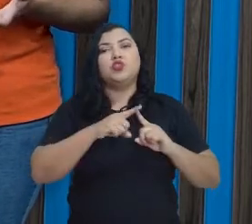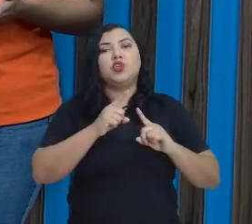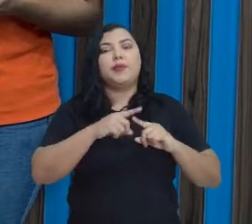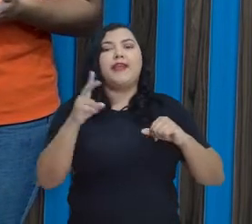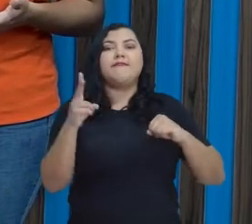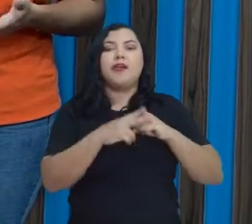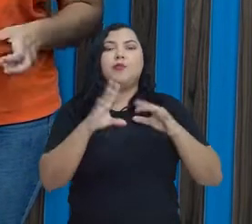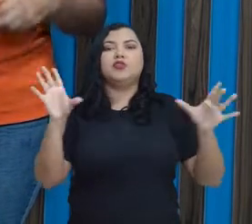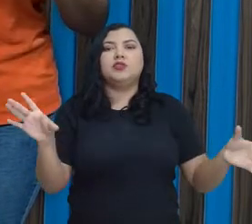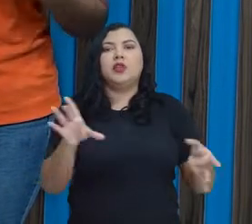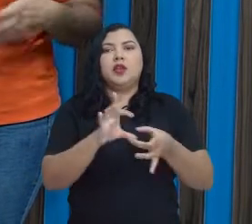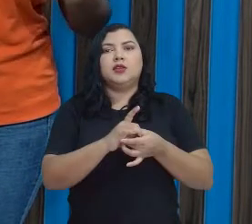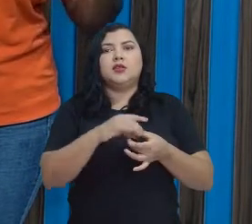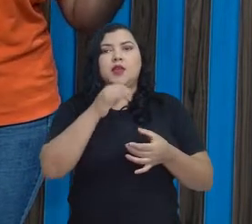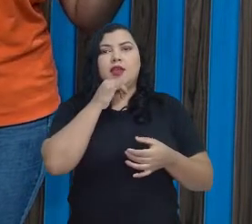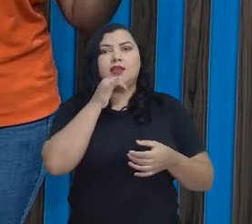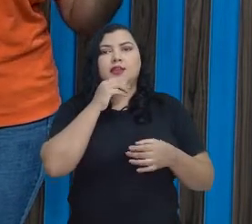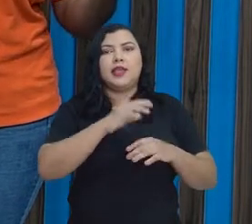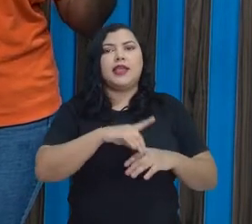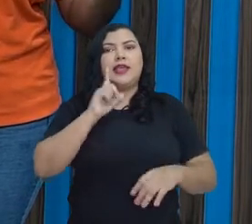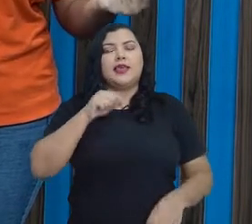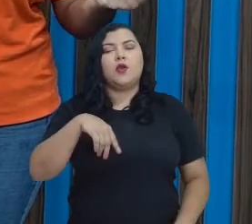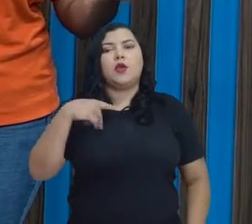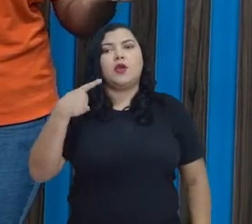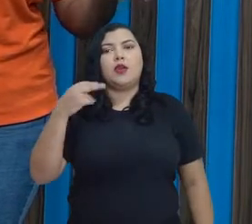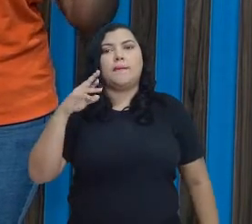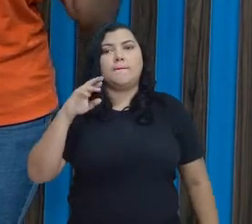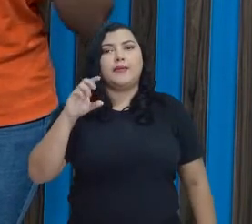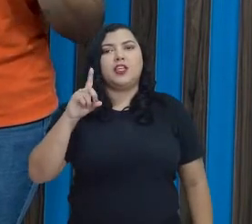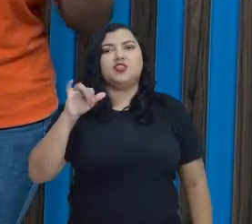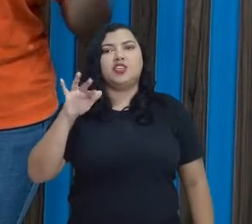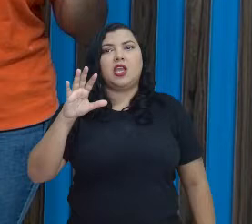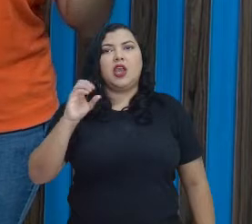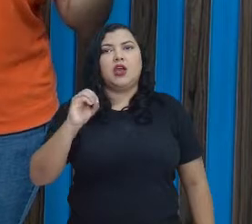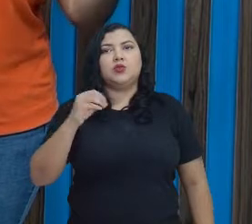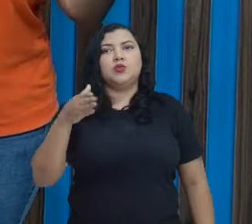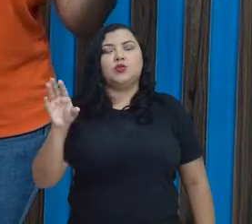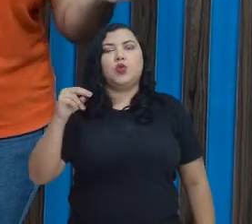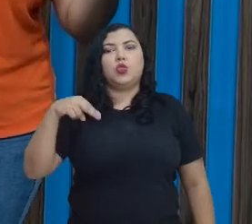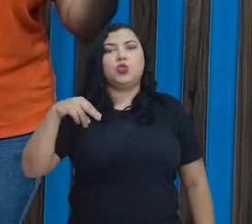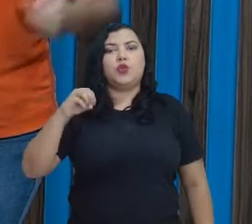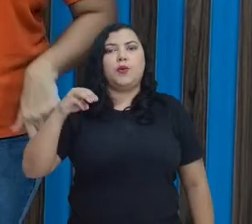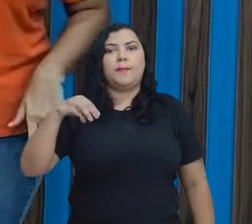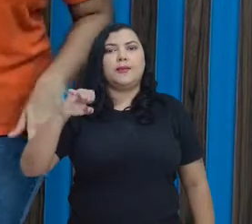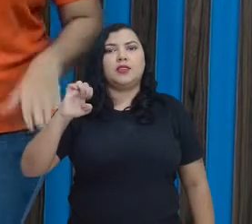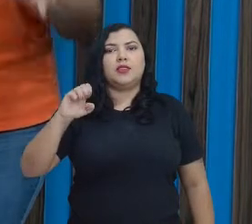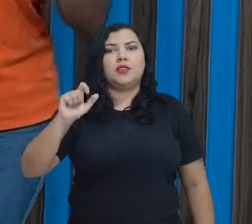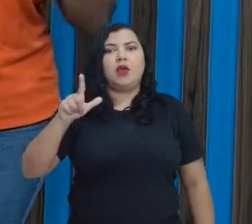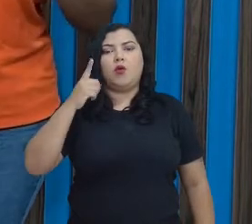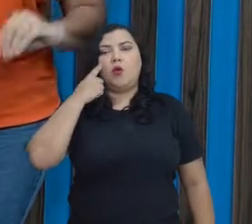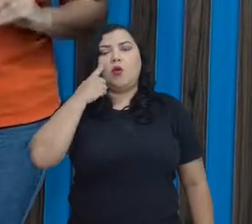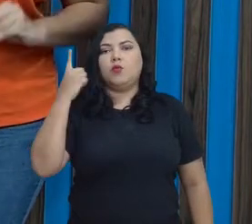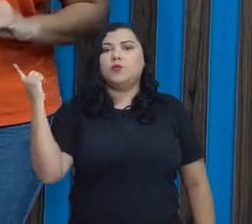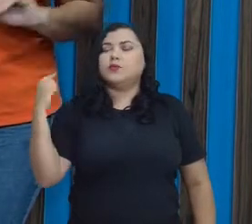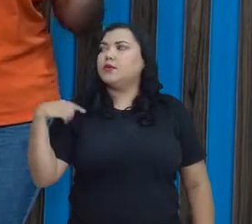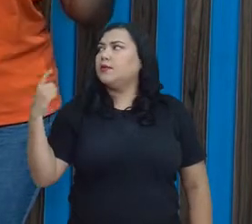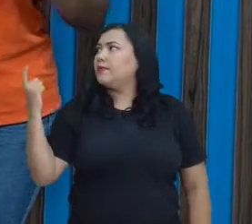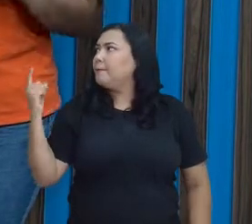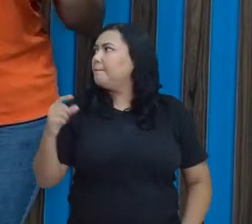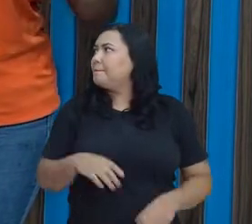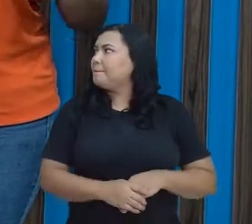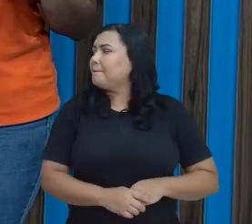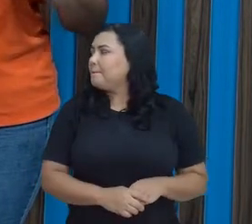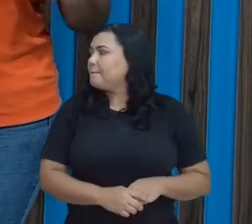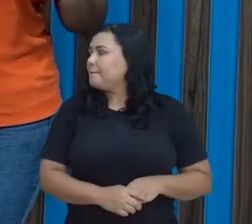que constituem o predicado nominal. E no predicado nominal, a palavra mais importante não vai